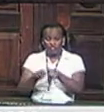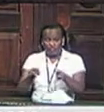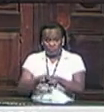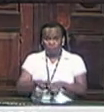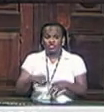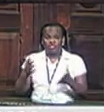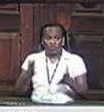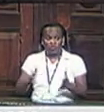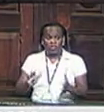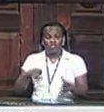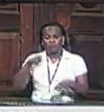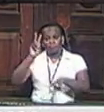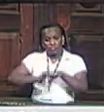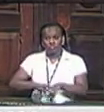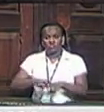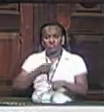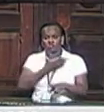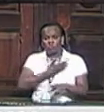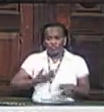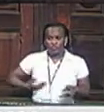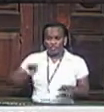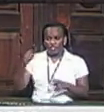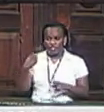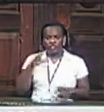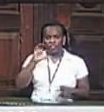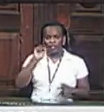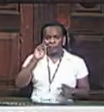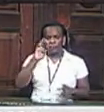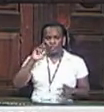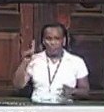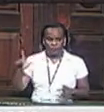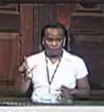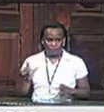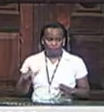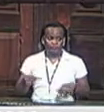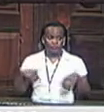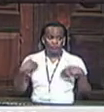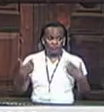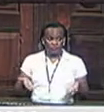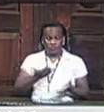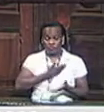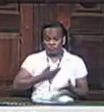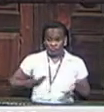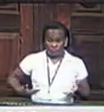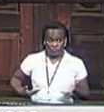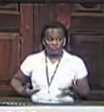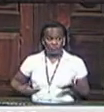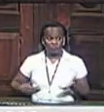agora à prisão do governador Sérgio Cabral. Então, o governo,